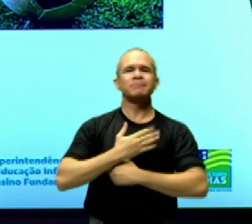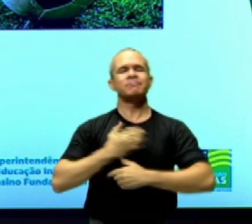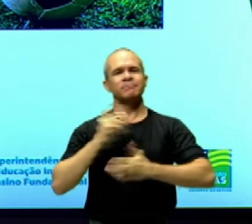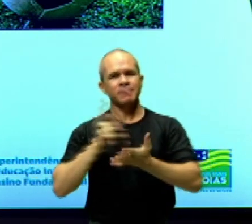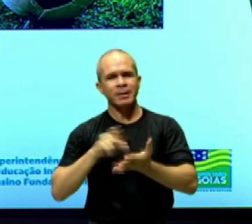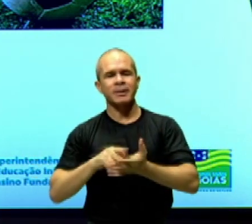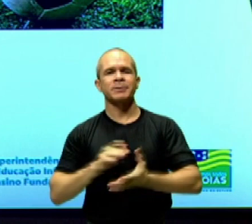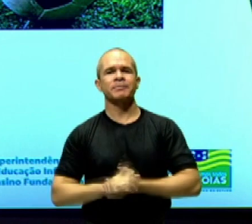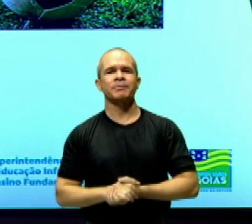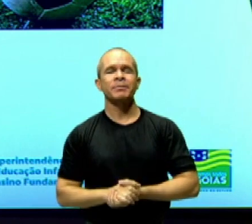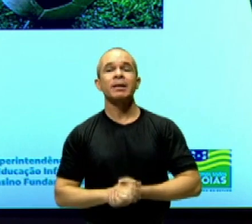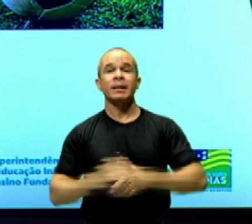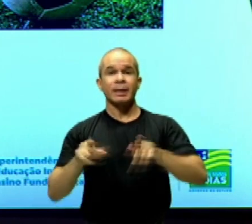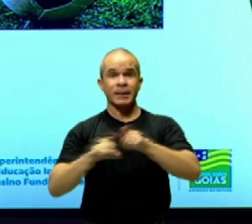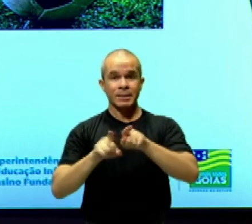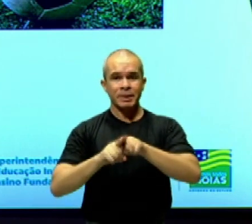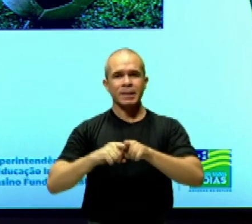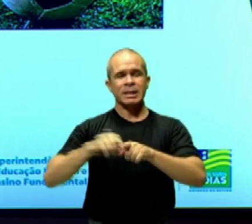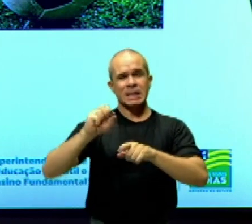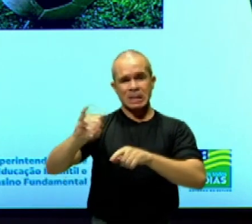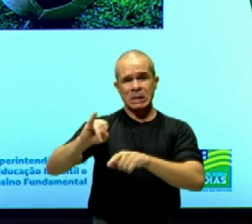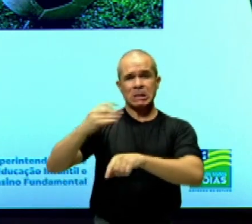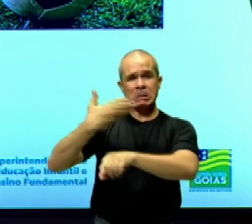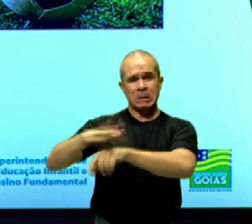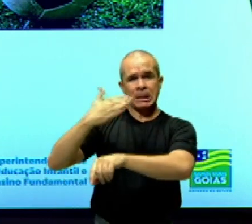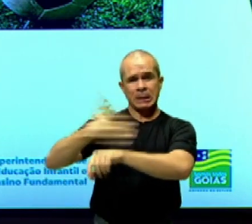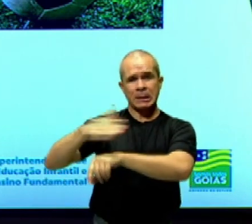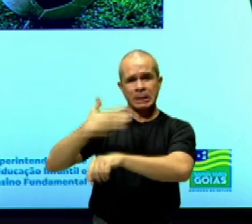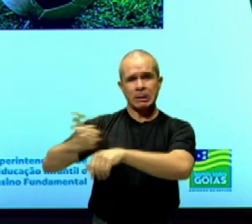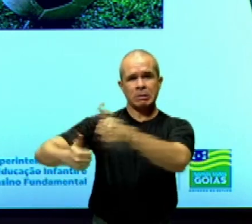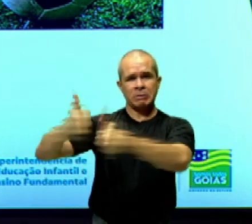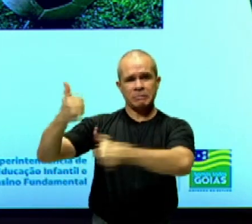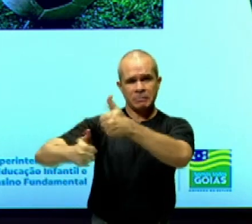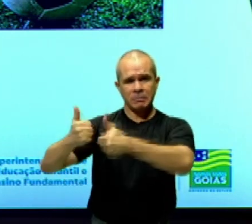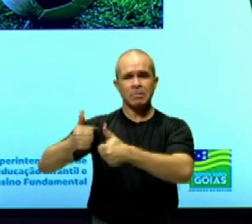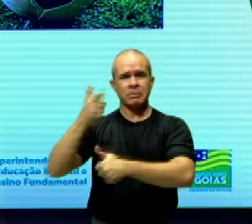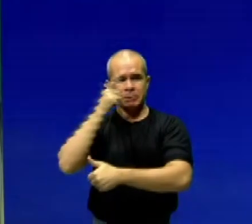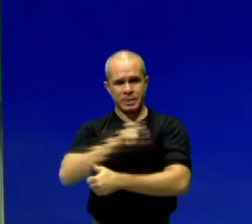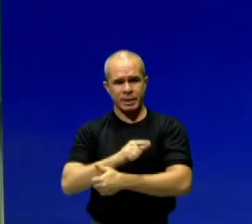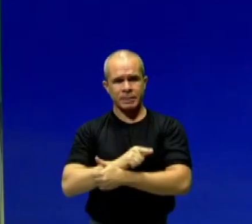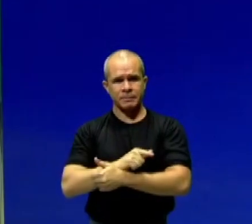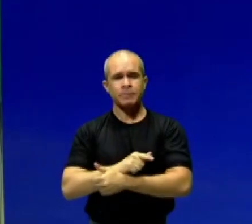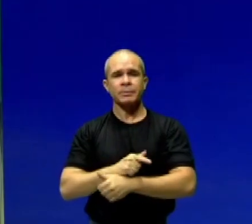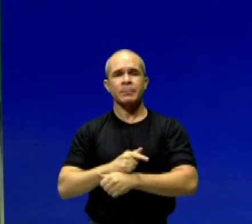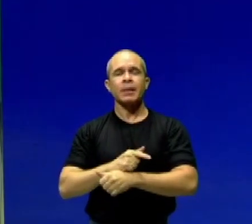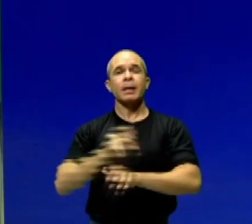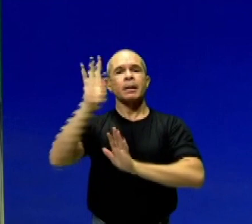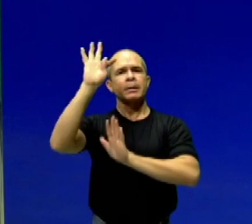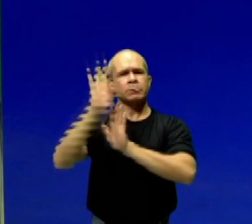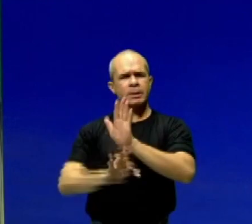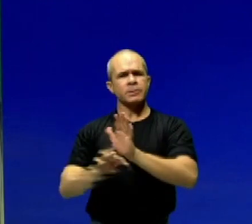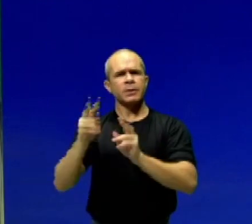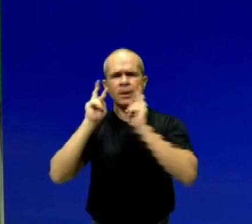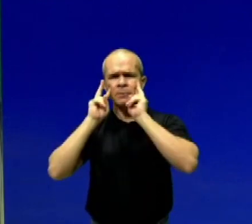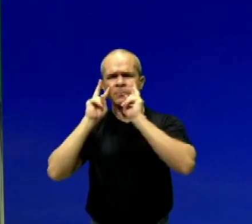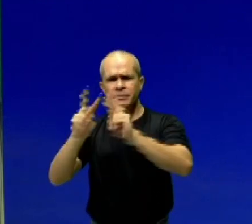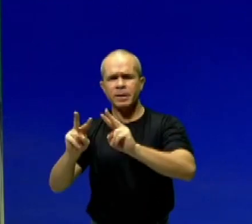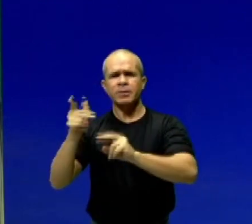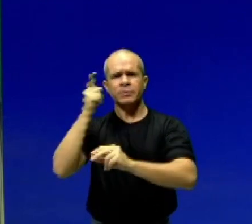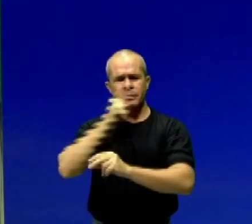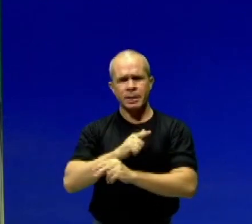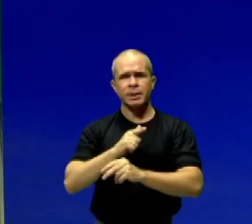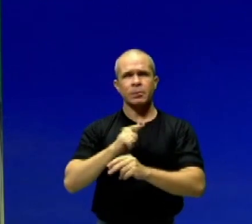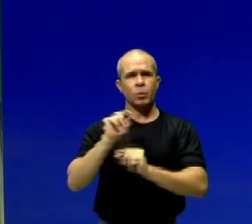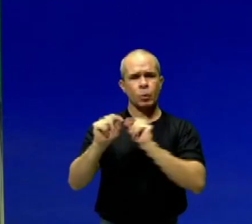Saudáveis. Of playing soccer. Será que a gente sabe disso? O seu conhecimento de mundo, será que permite que você traz, compreenda que